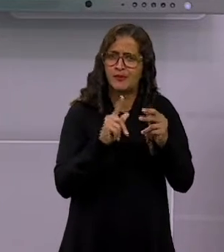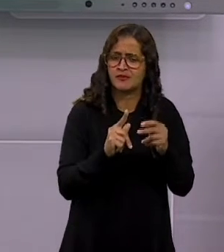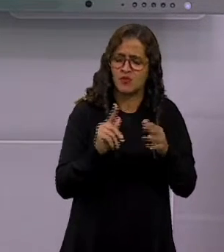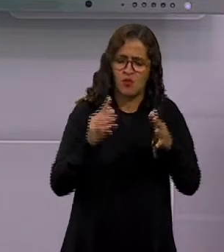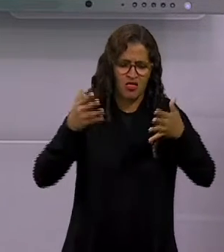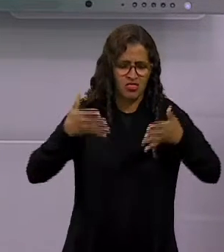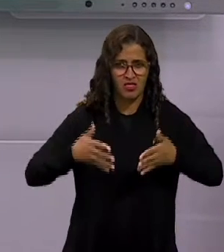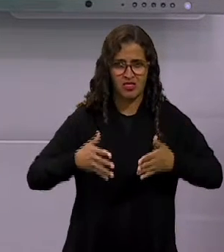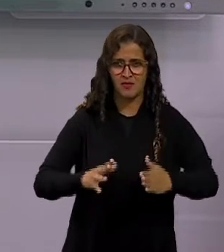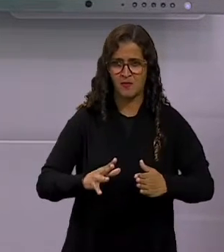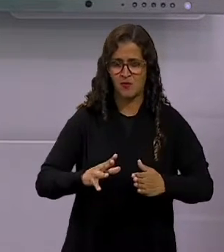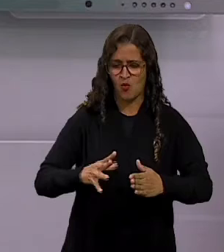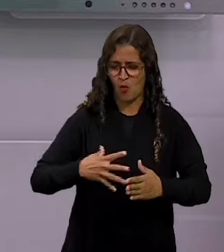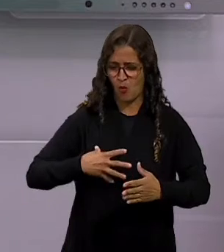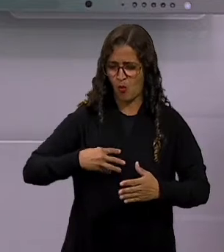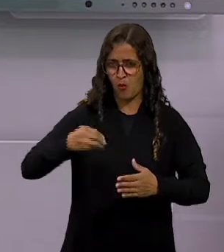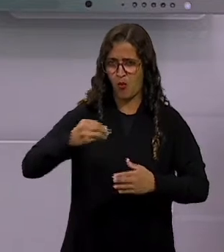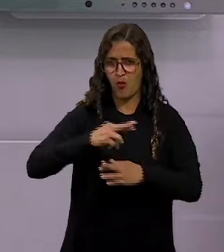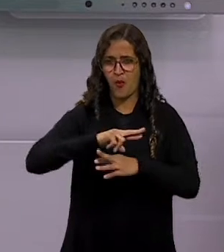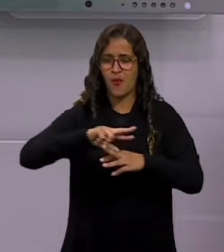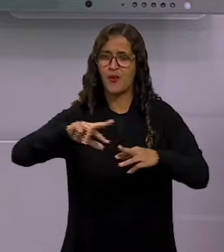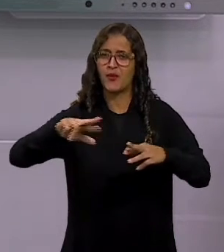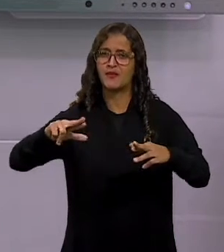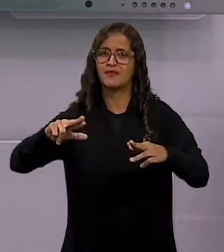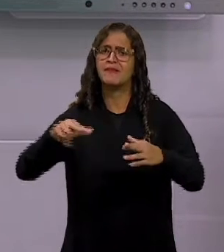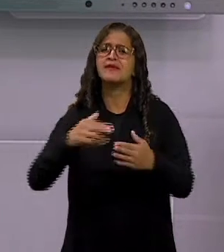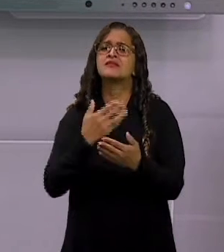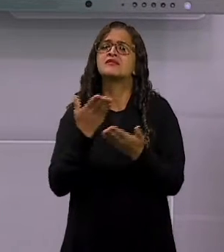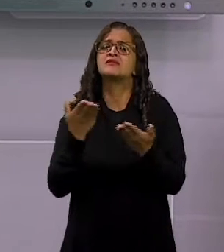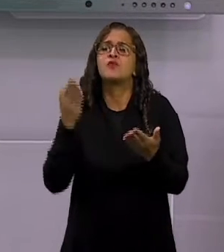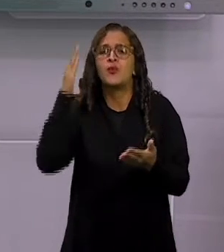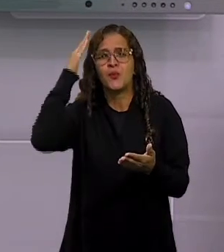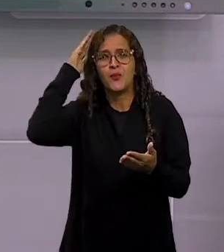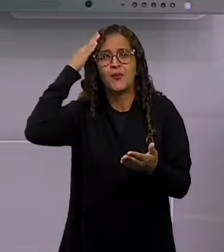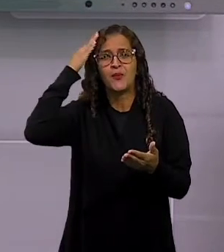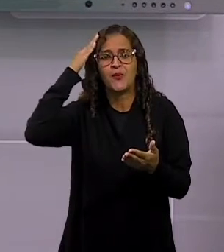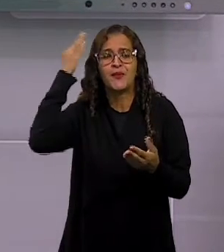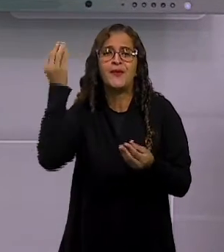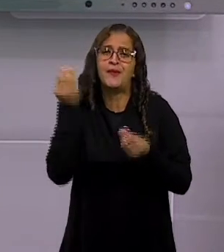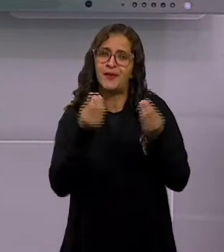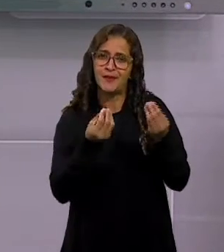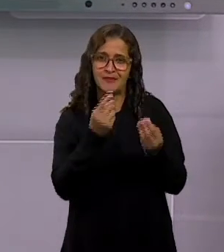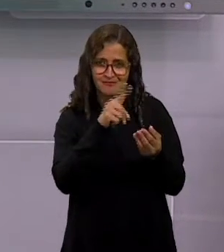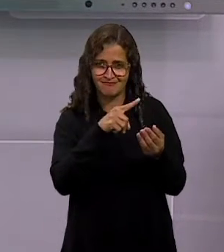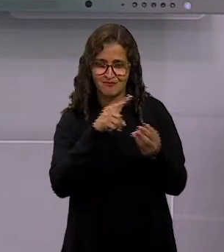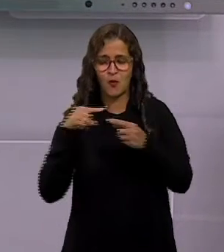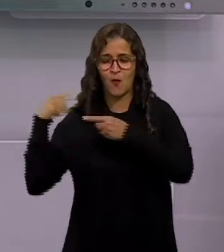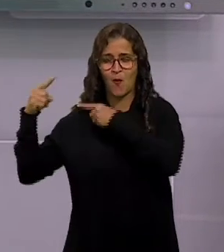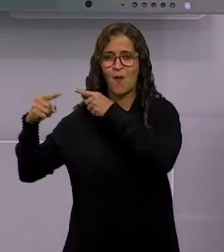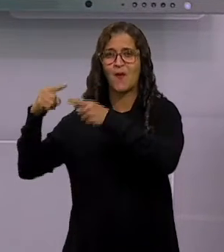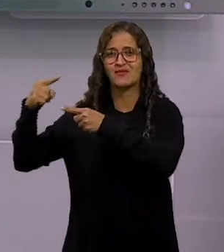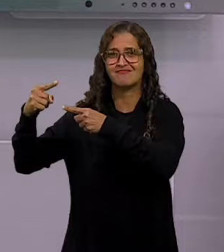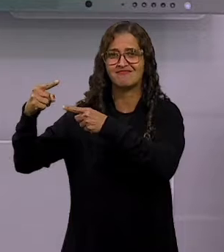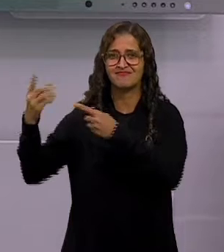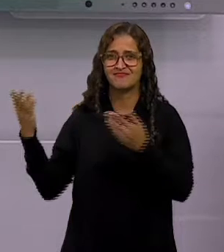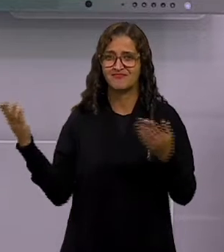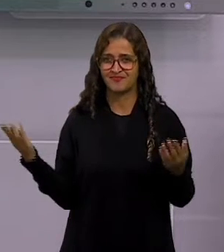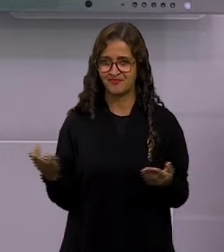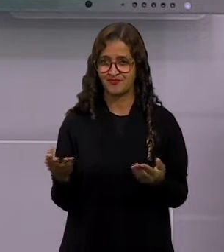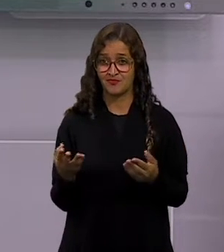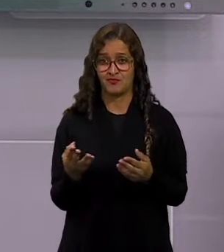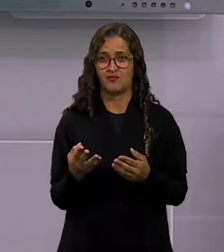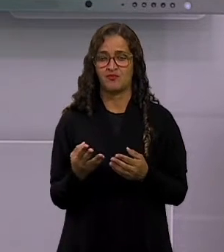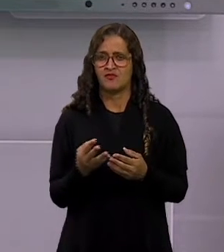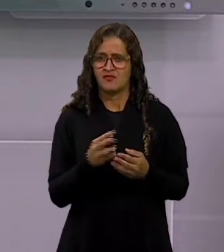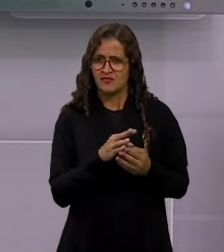nascimento, os filhotes, dos animais, para a gente entender como que funciona a reprodução. Então, aqui,